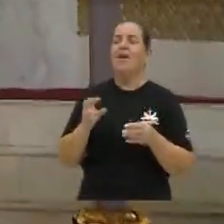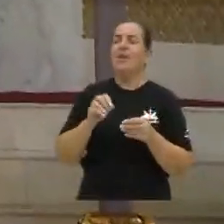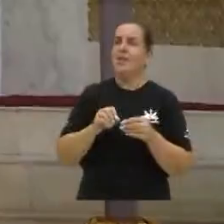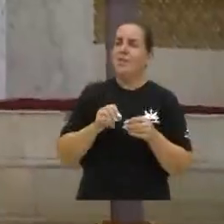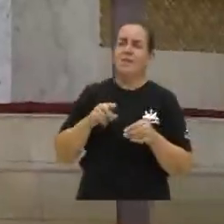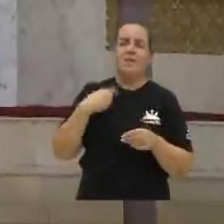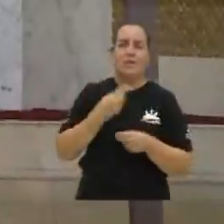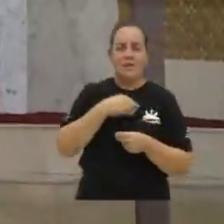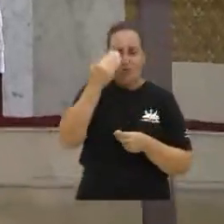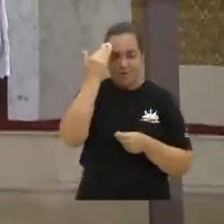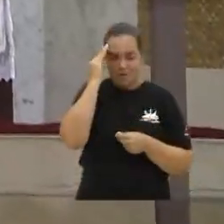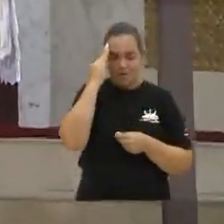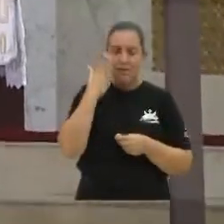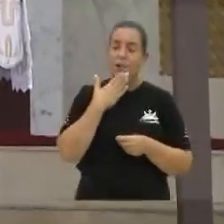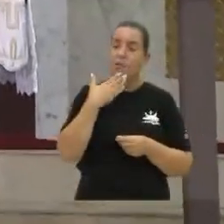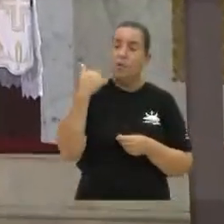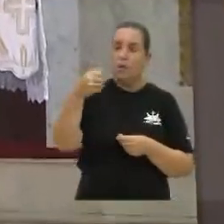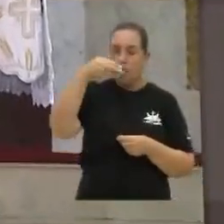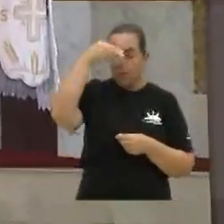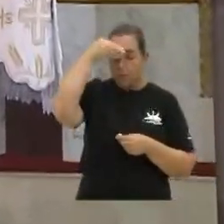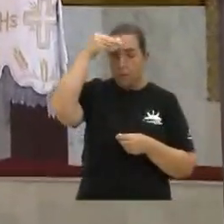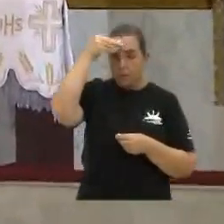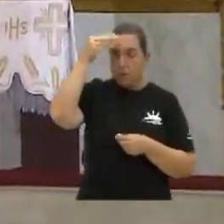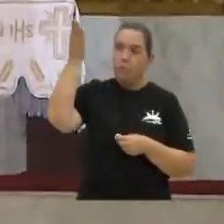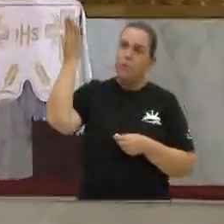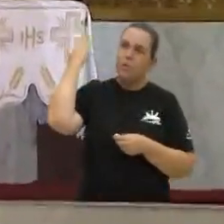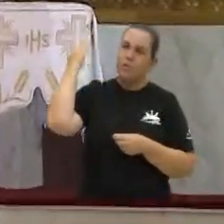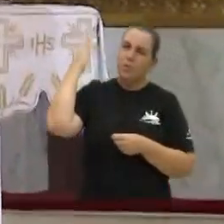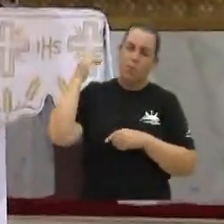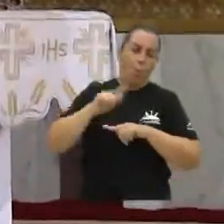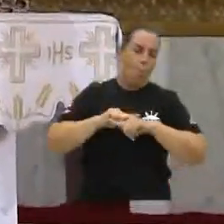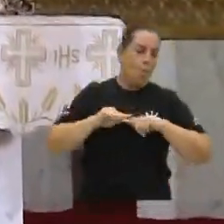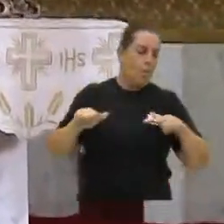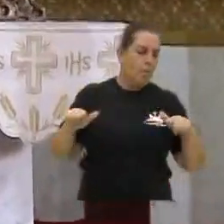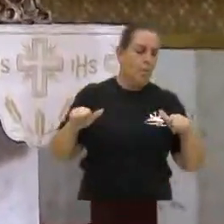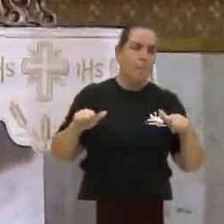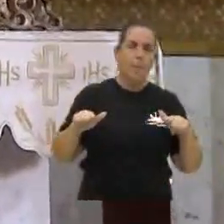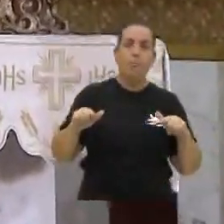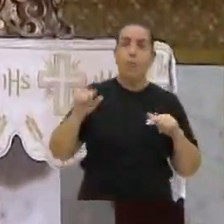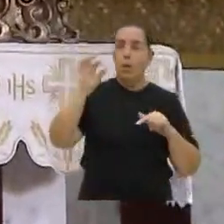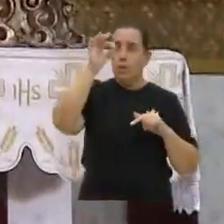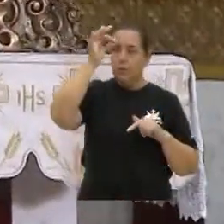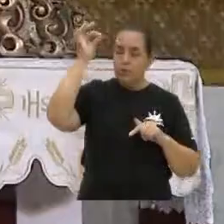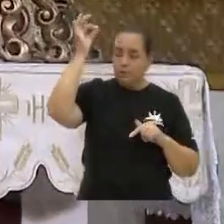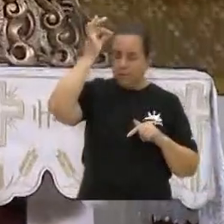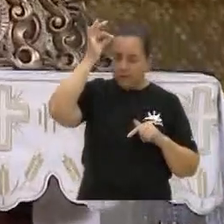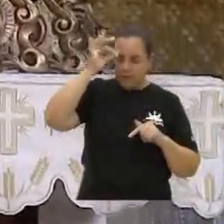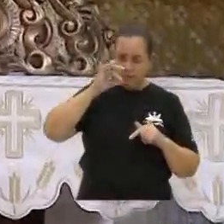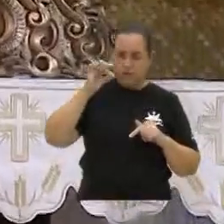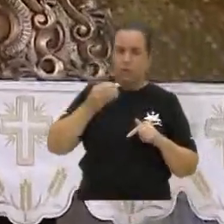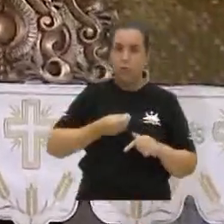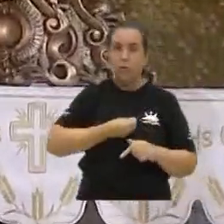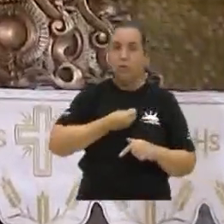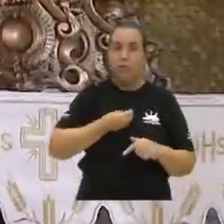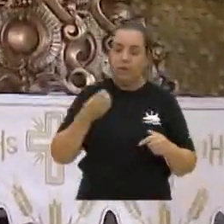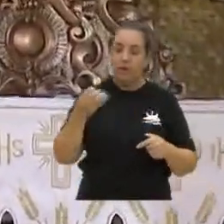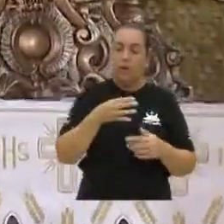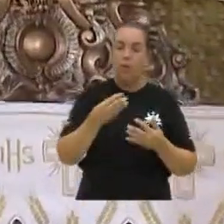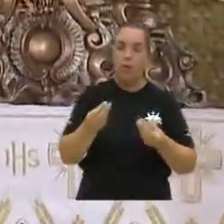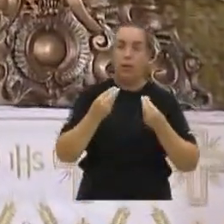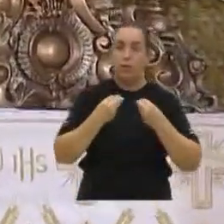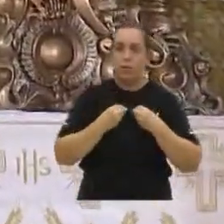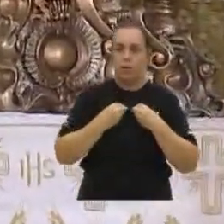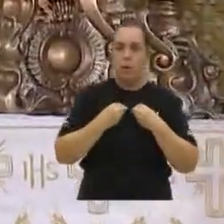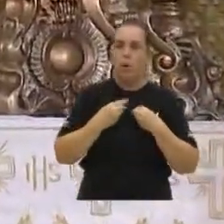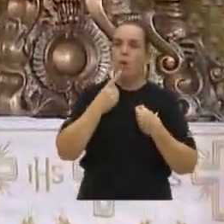que compreendamos melhor o batismo que nos lavou, o Espírito que nos deu nova vida e o sangue